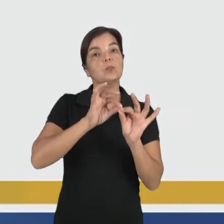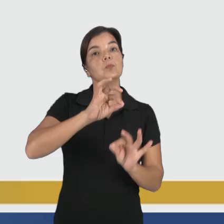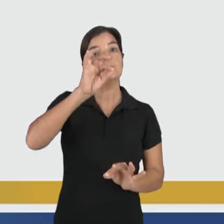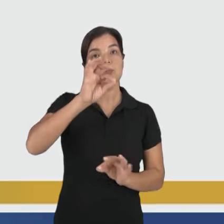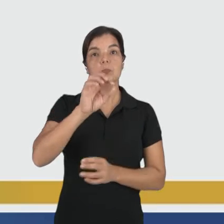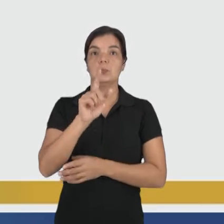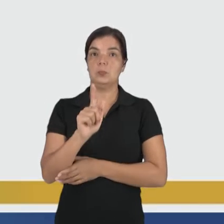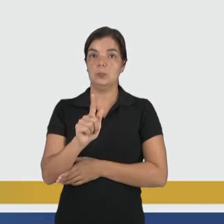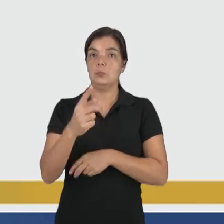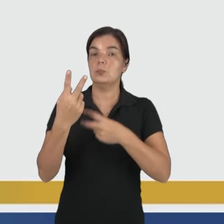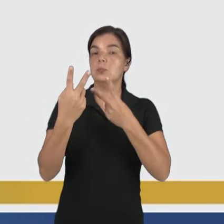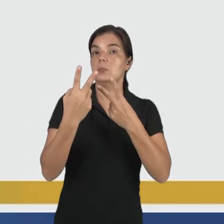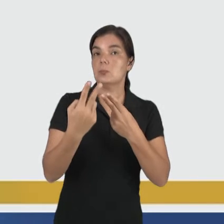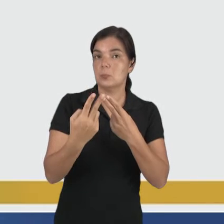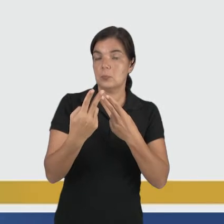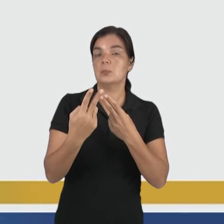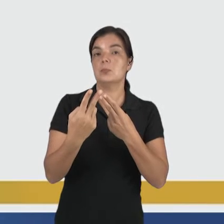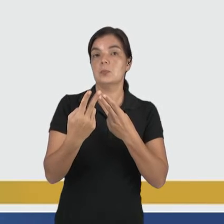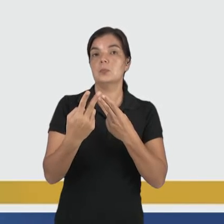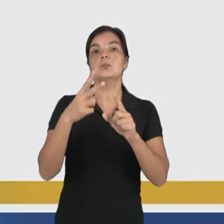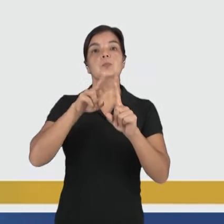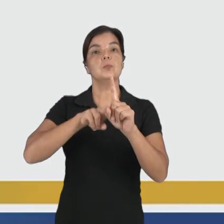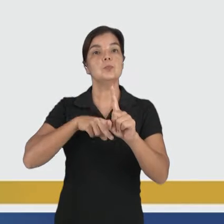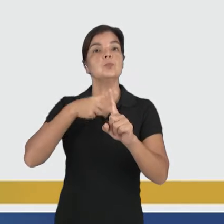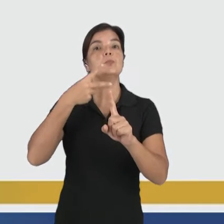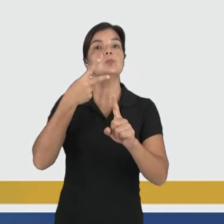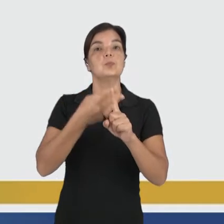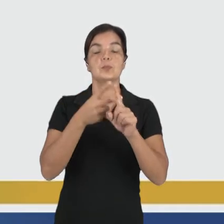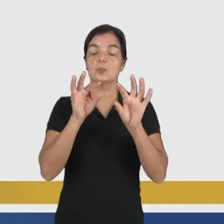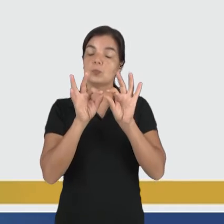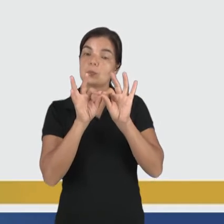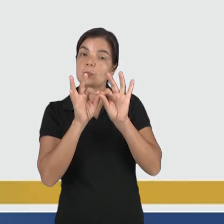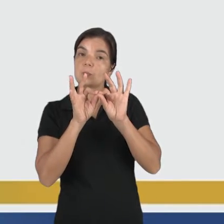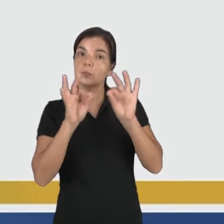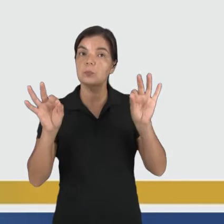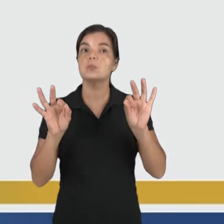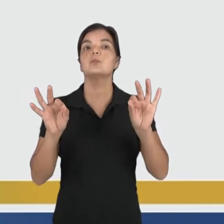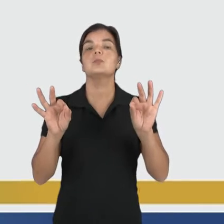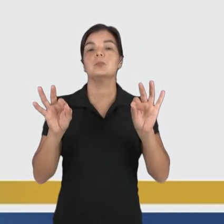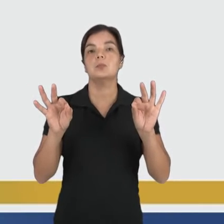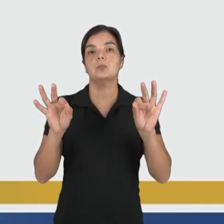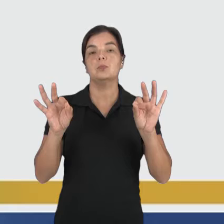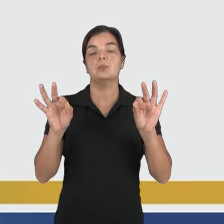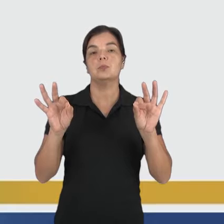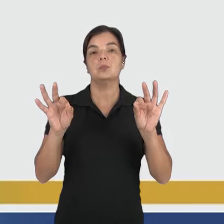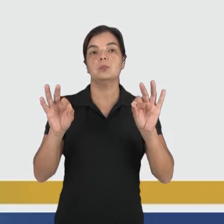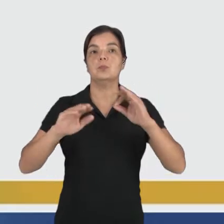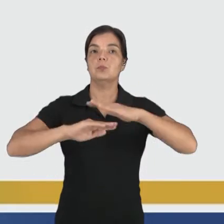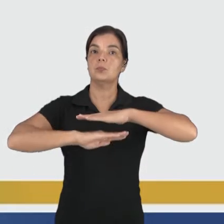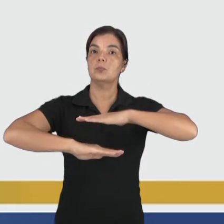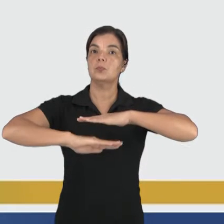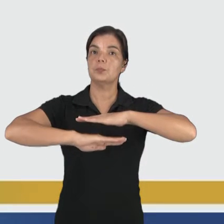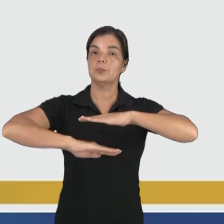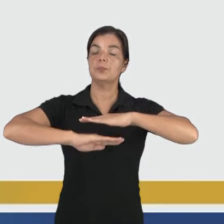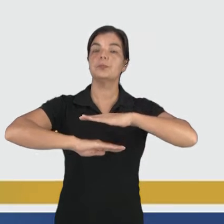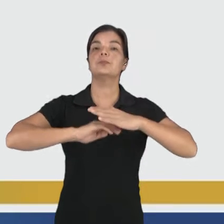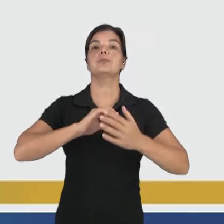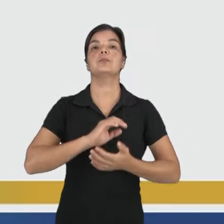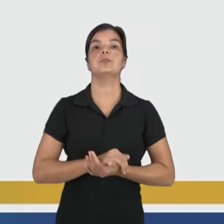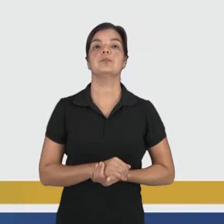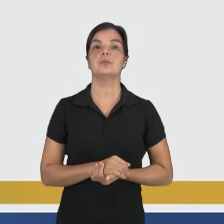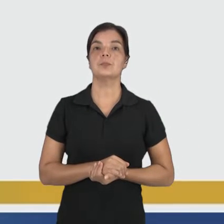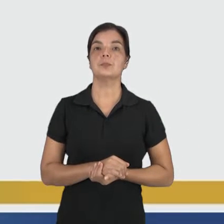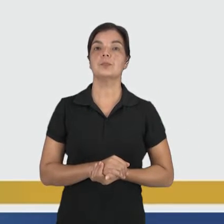o comprimento da geratriz é igual nas duas vezes. Então, o comprimento do raio